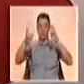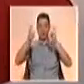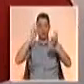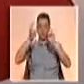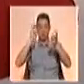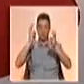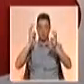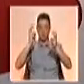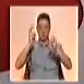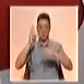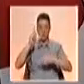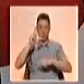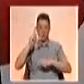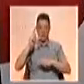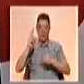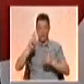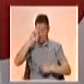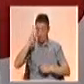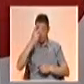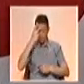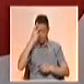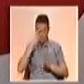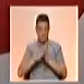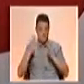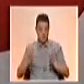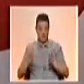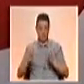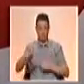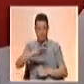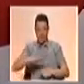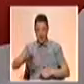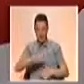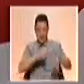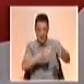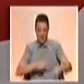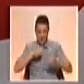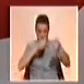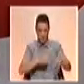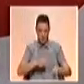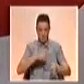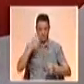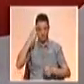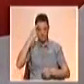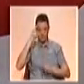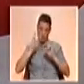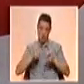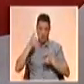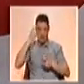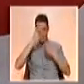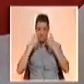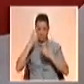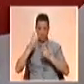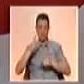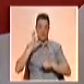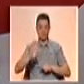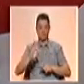sejam das mais poluentes... É onde é preciso fazer um esforço maior. Na área agrícola penso que sim. Penso que será onde há aquela poluição mais